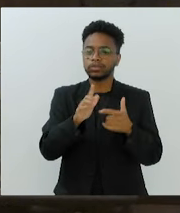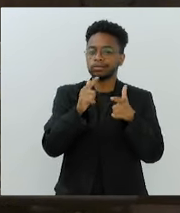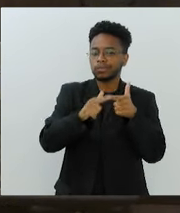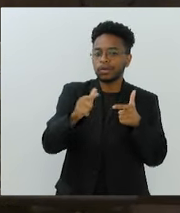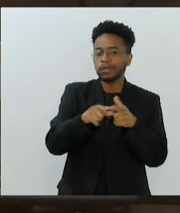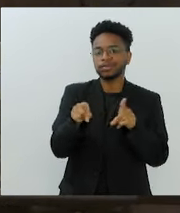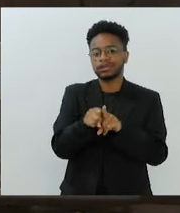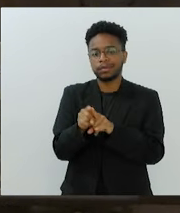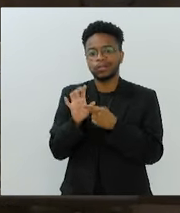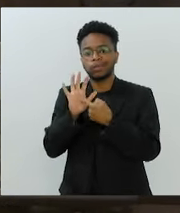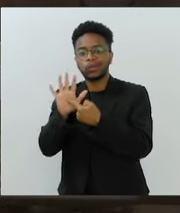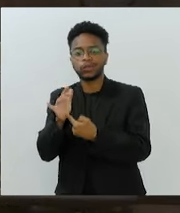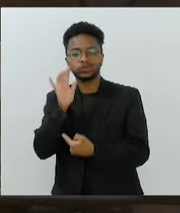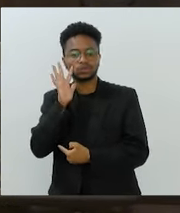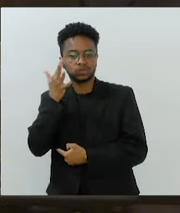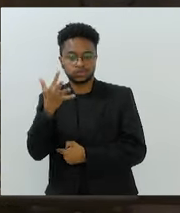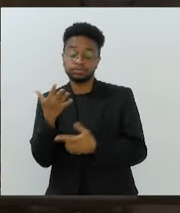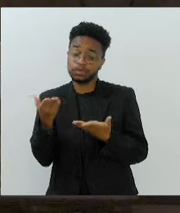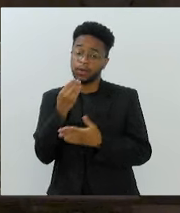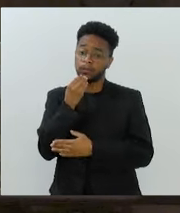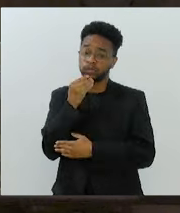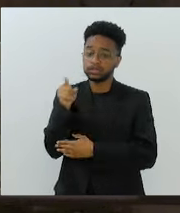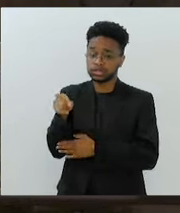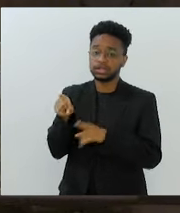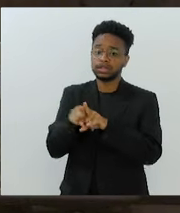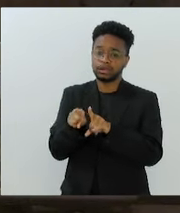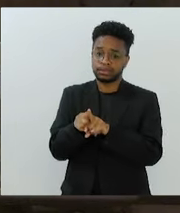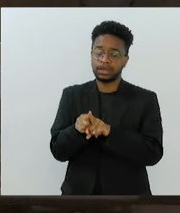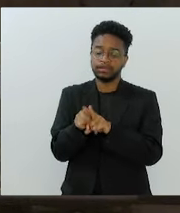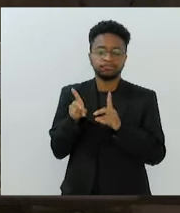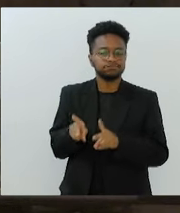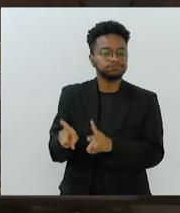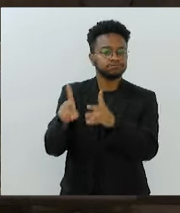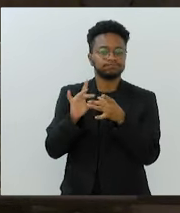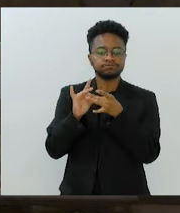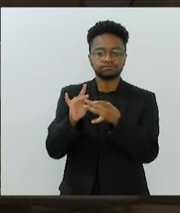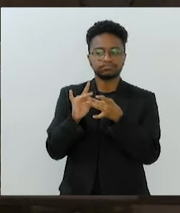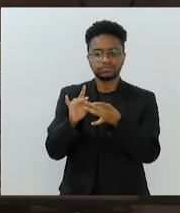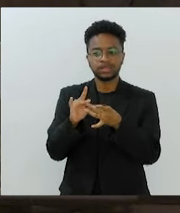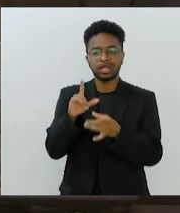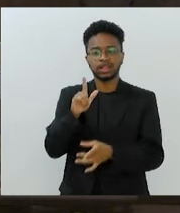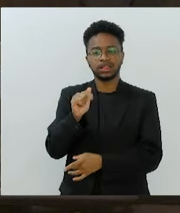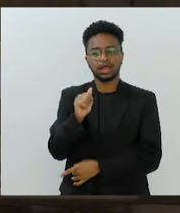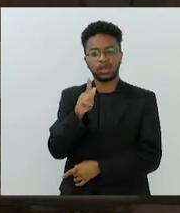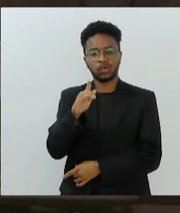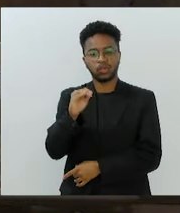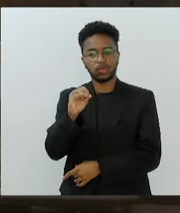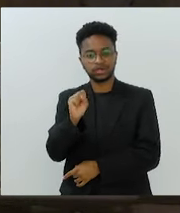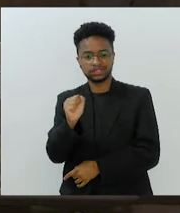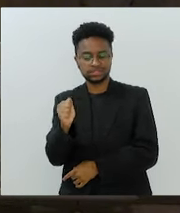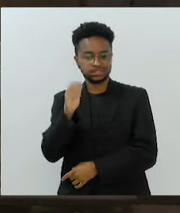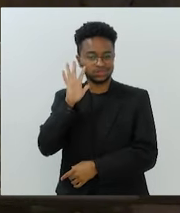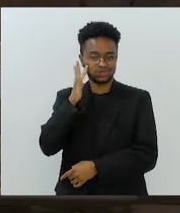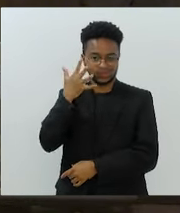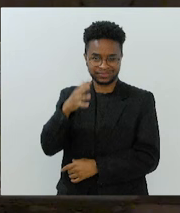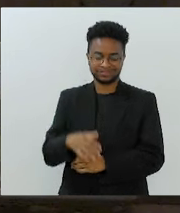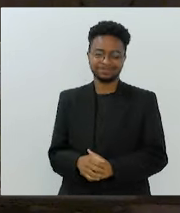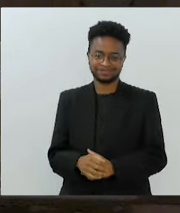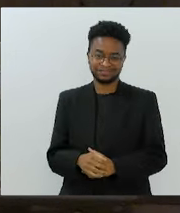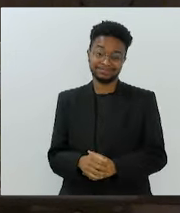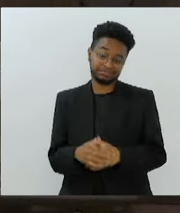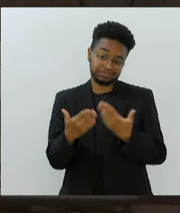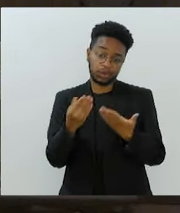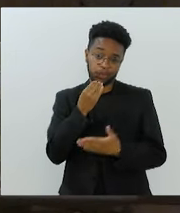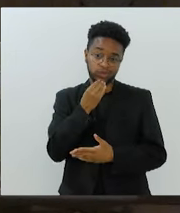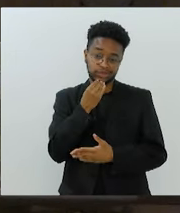também. Então, ele podia ser também um personagem permanente do Lagoas e Soluções, né? Uma subsérie